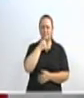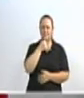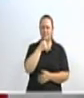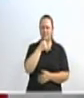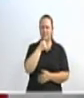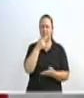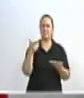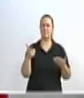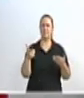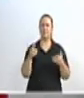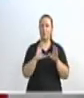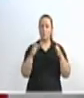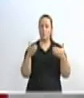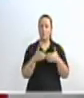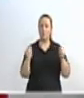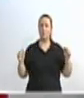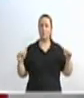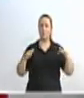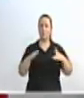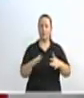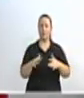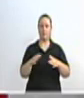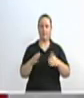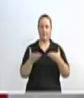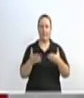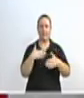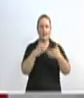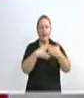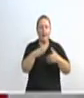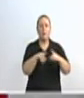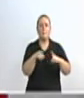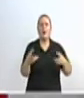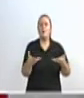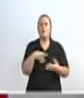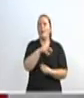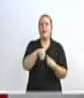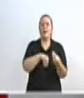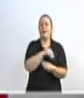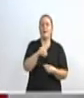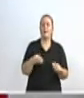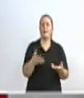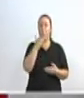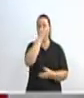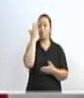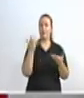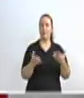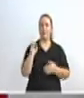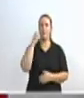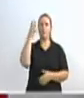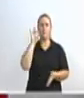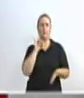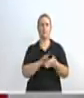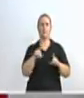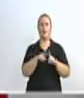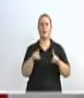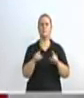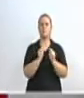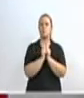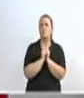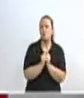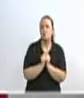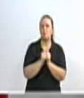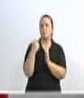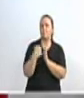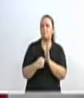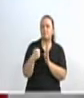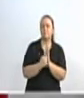A comunidade quer desenvolvimento, mas não quer envolvimento. Hoje é assim. Todo mundo quer que as coisas aconteçam, mas muitos,